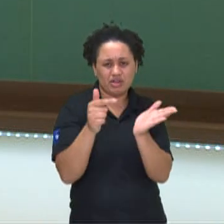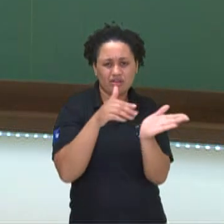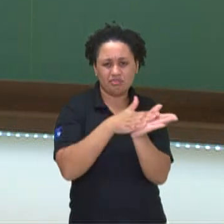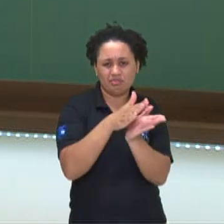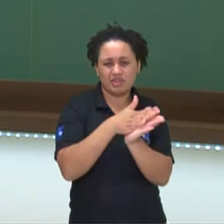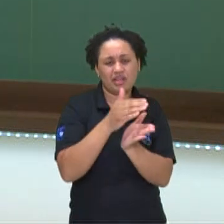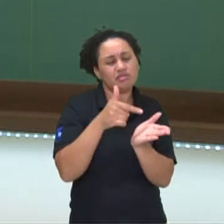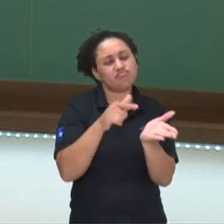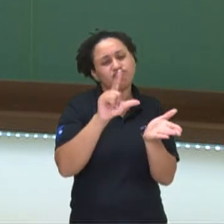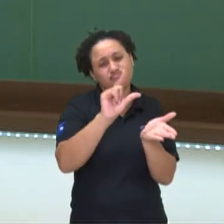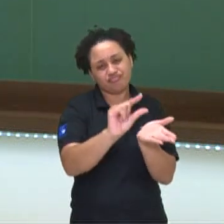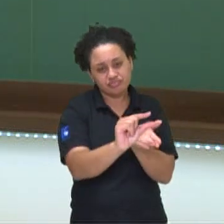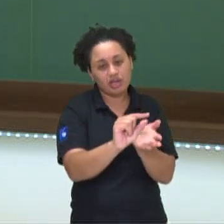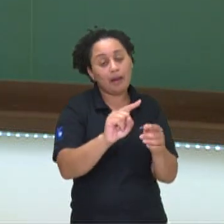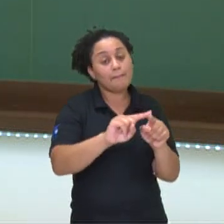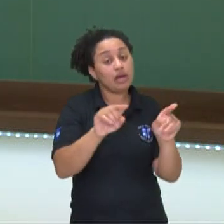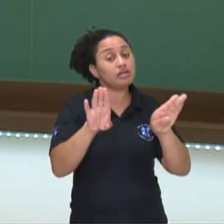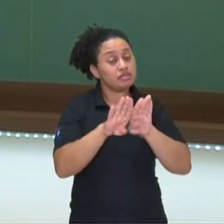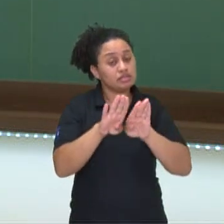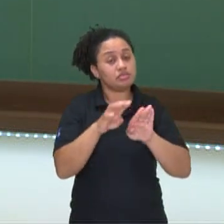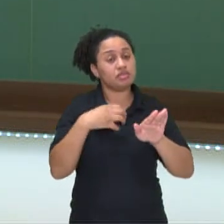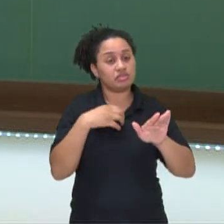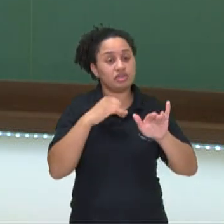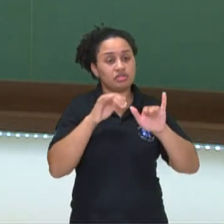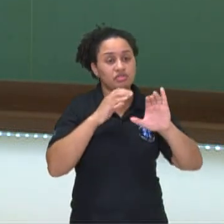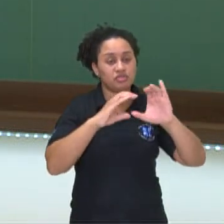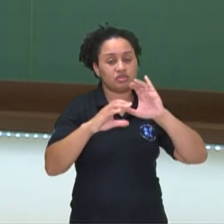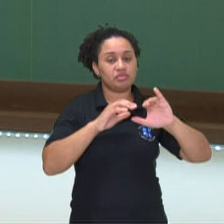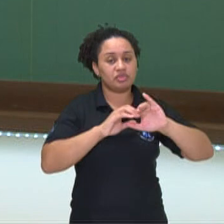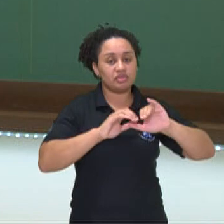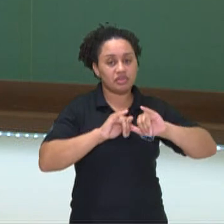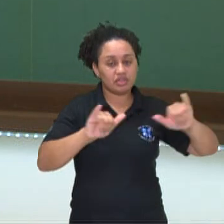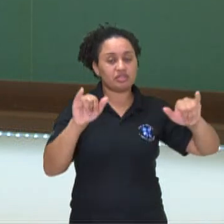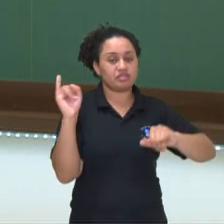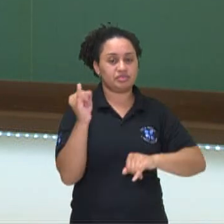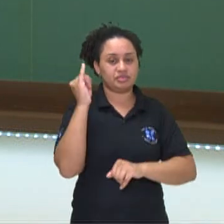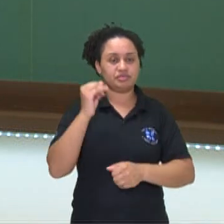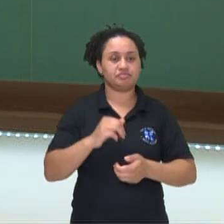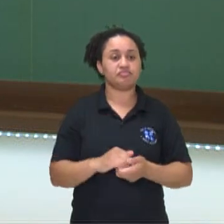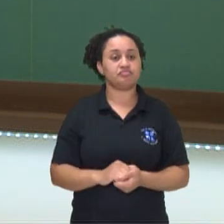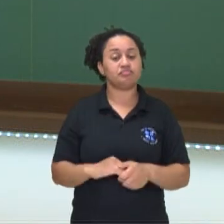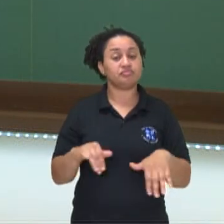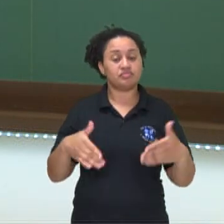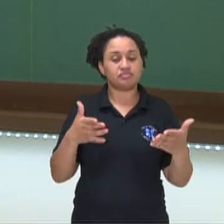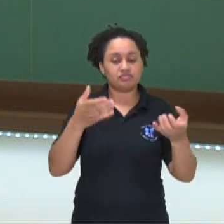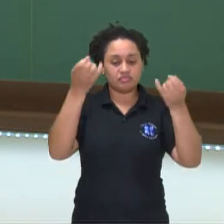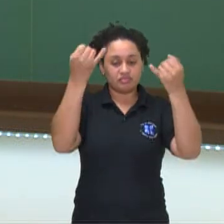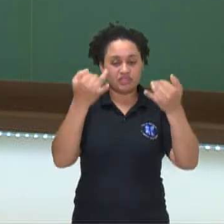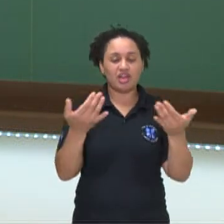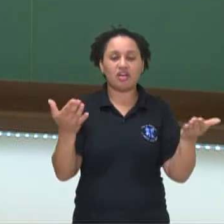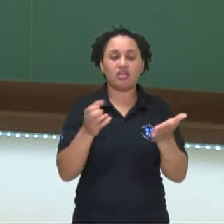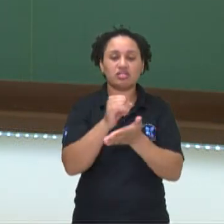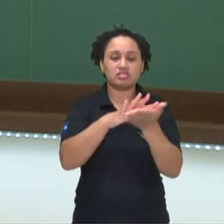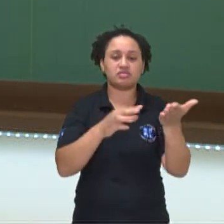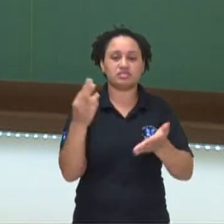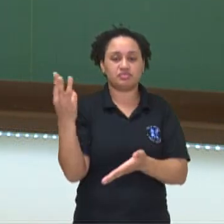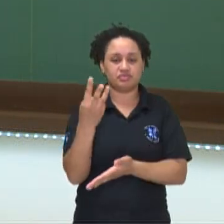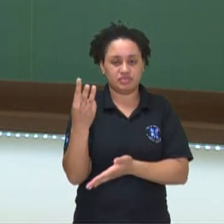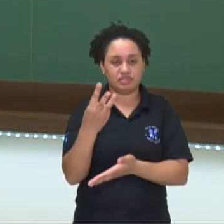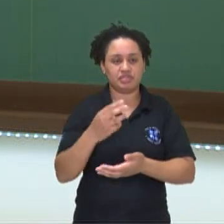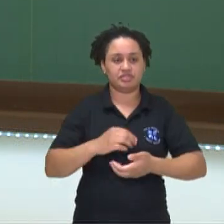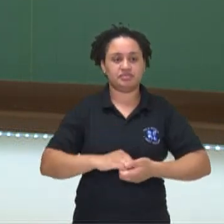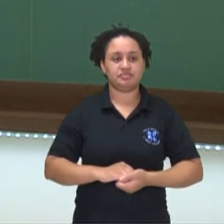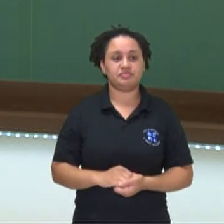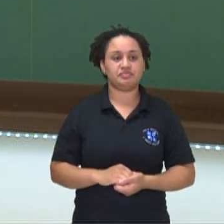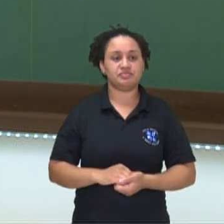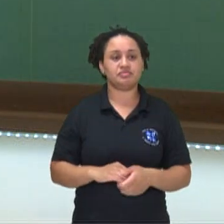mas também é uma ferramenta de comunicação muito importante. E agora que a gente já falou sobre tudo isso, nossa terceira atividade, confere lá na